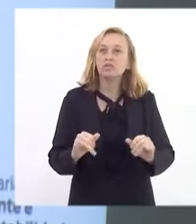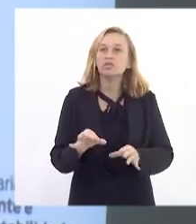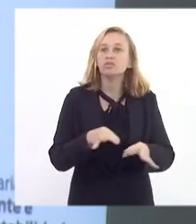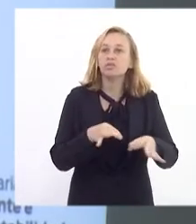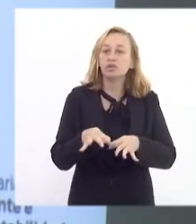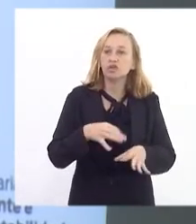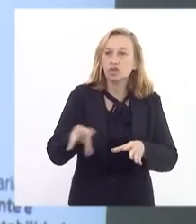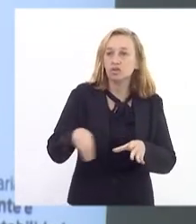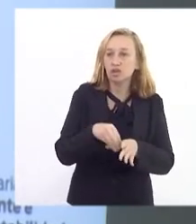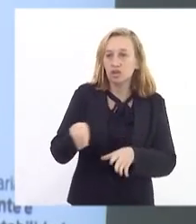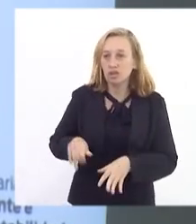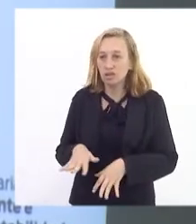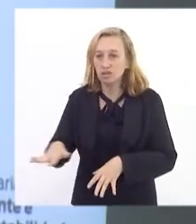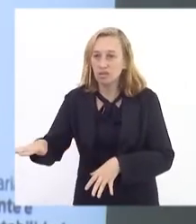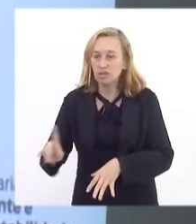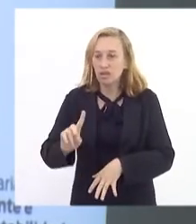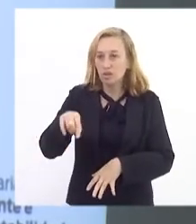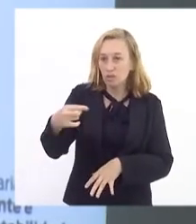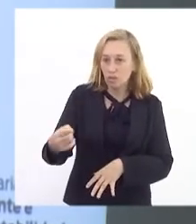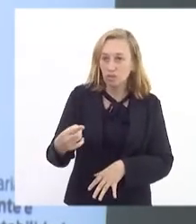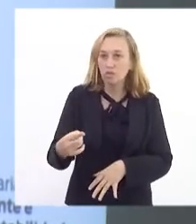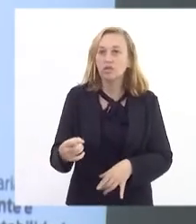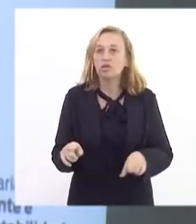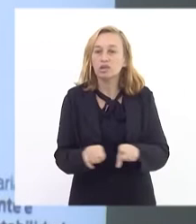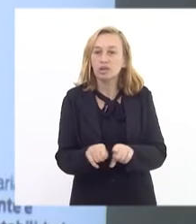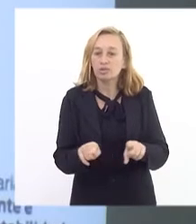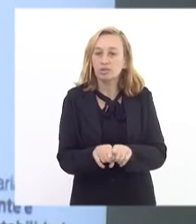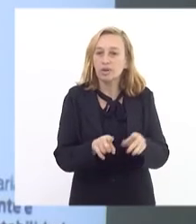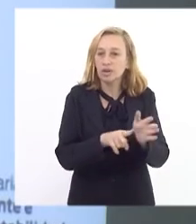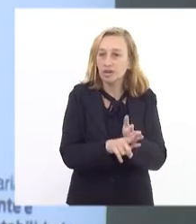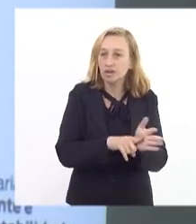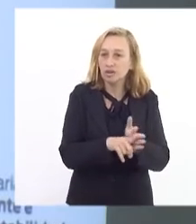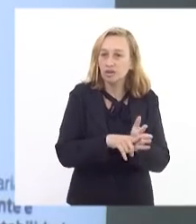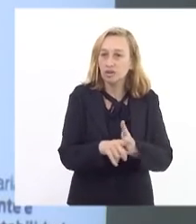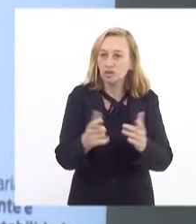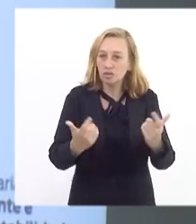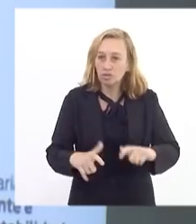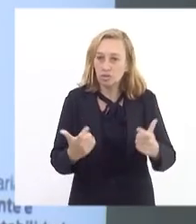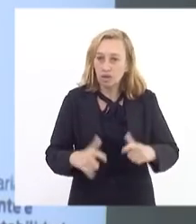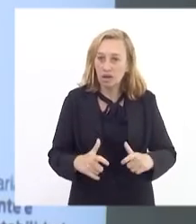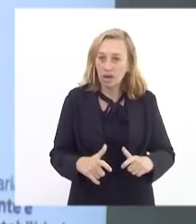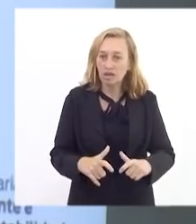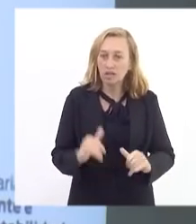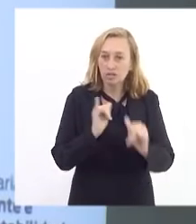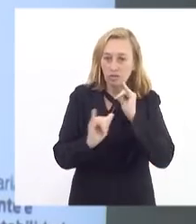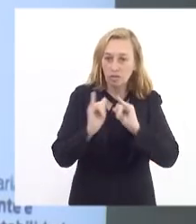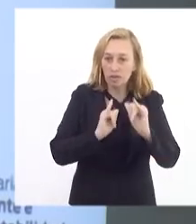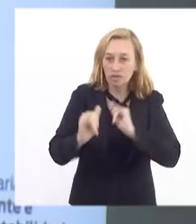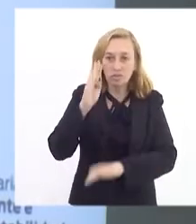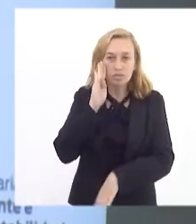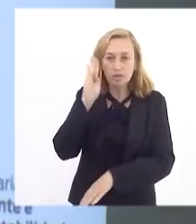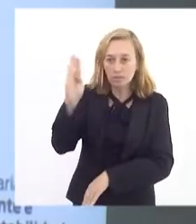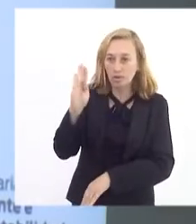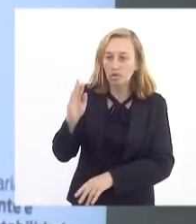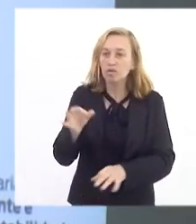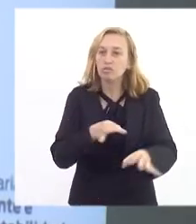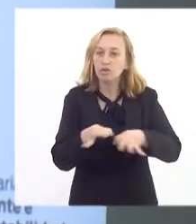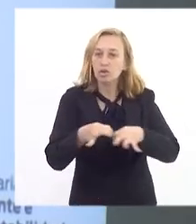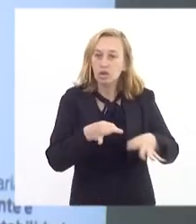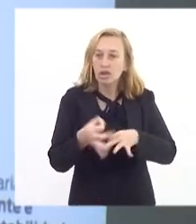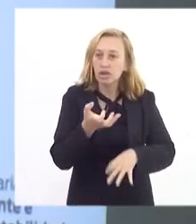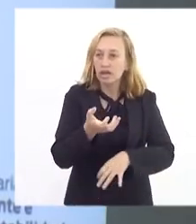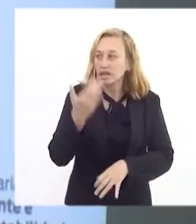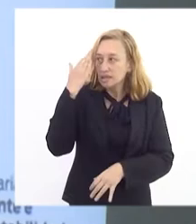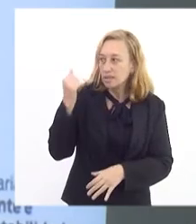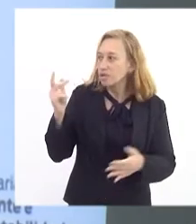comunidades, principalmente das outras, o diagnóstico local e a análise dos dados, que é o ponto principal do projeto, porque a gente quer saber o